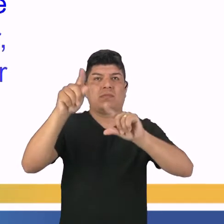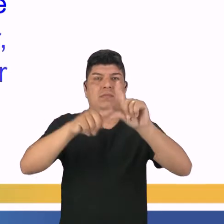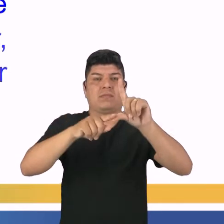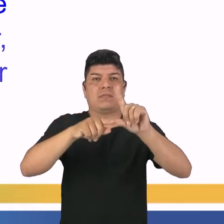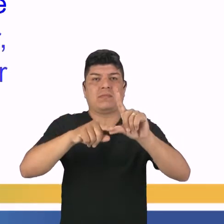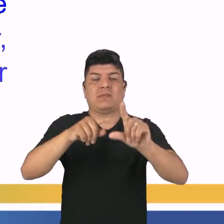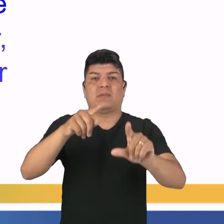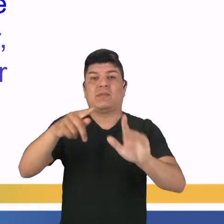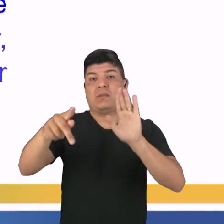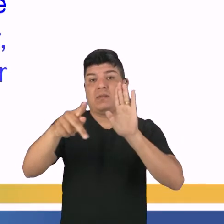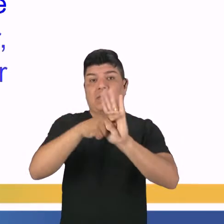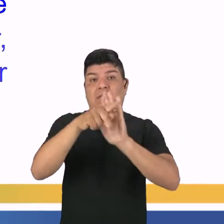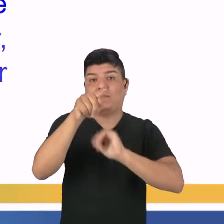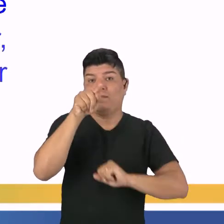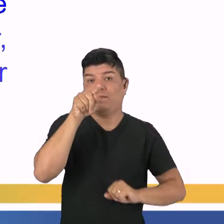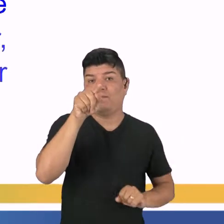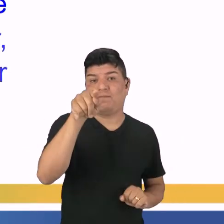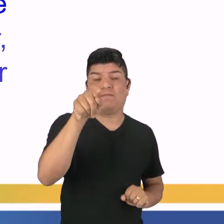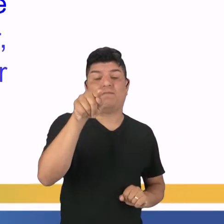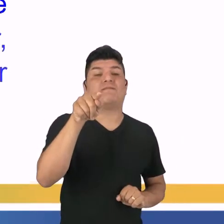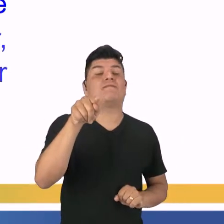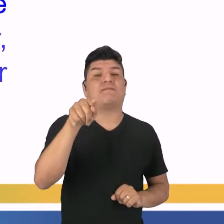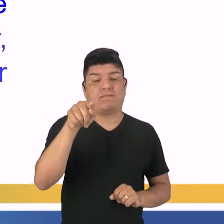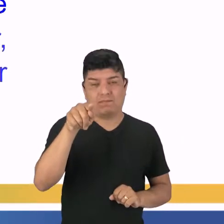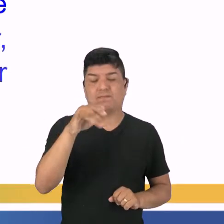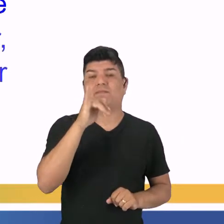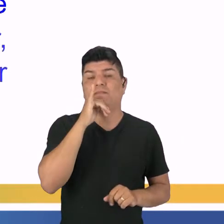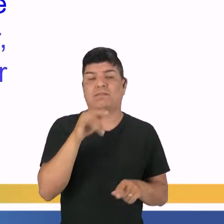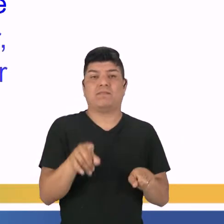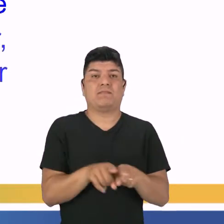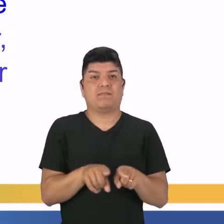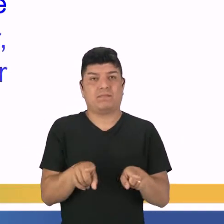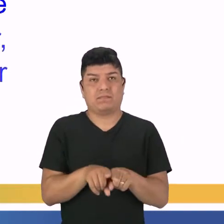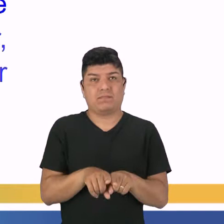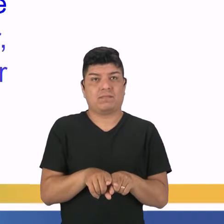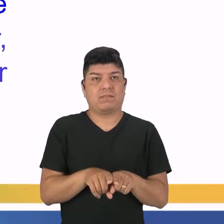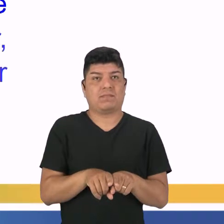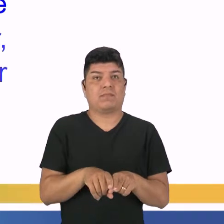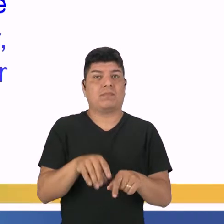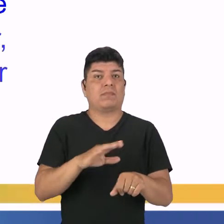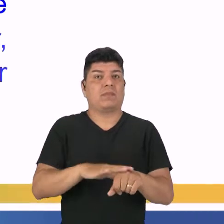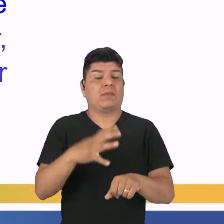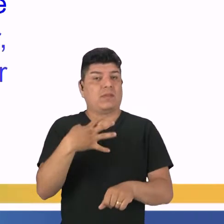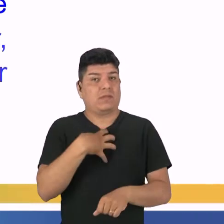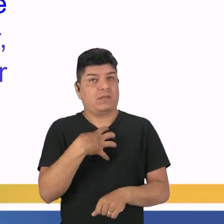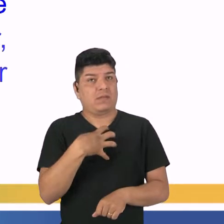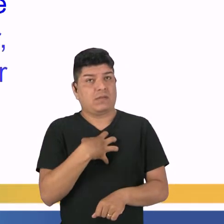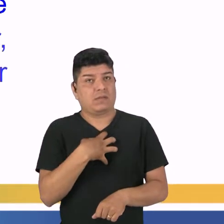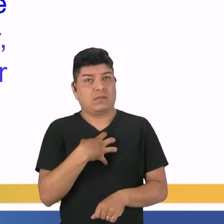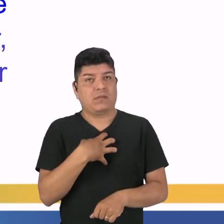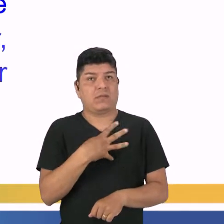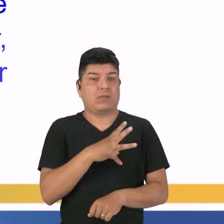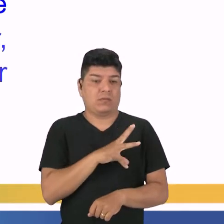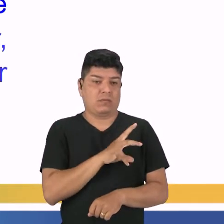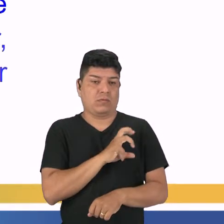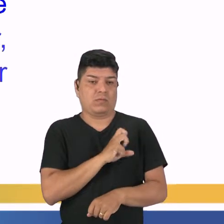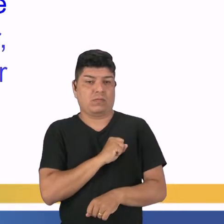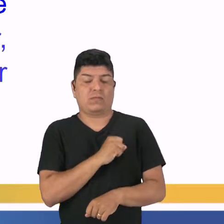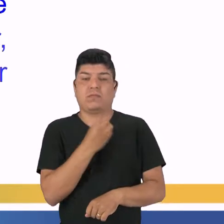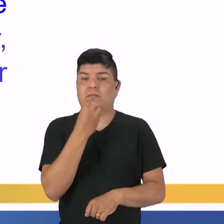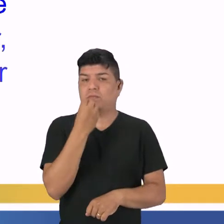até você são exemplos de matérias, mas os sentimentos como o amor,